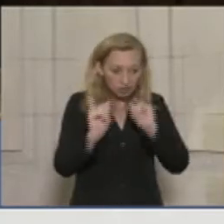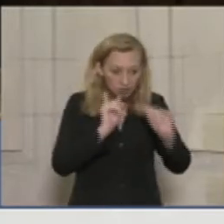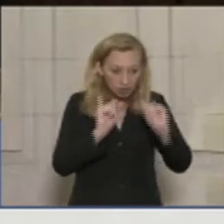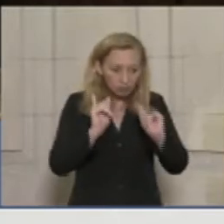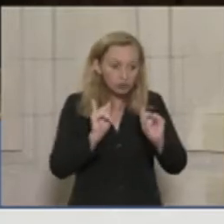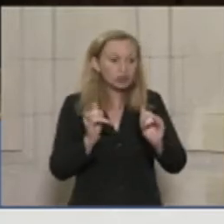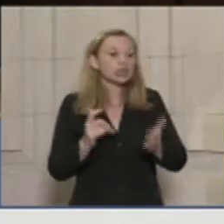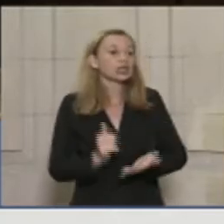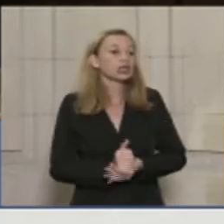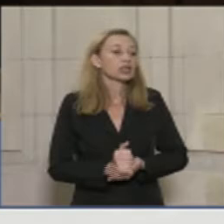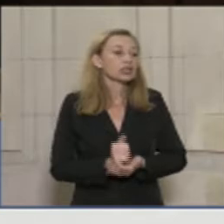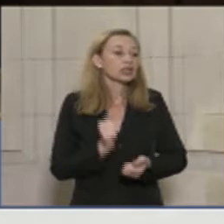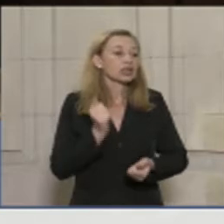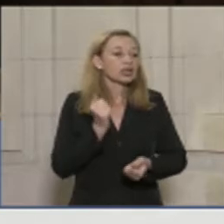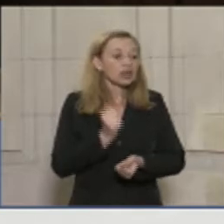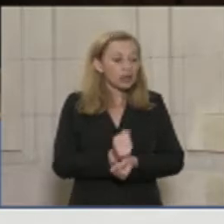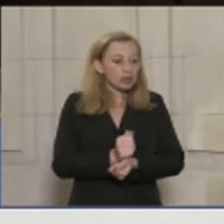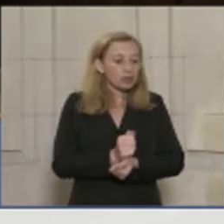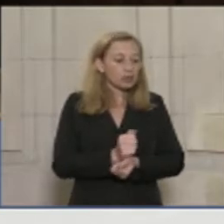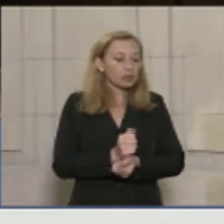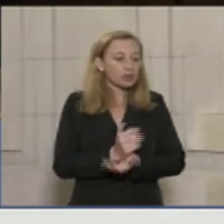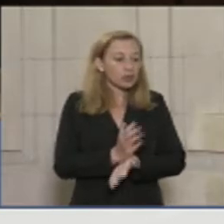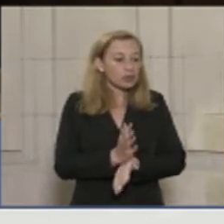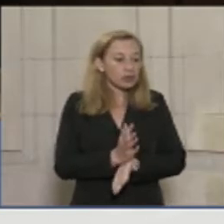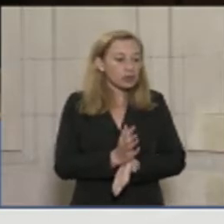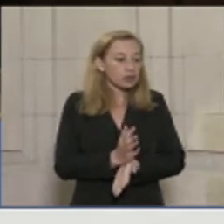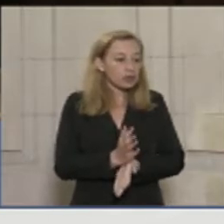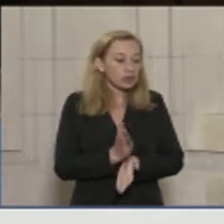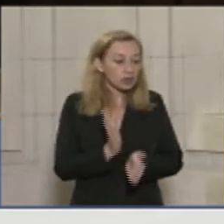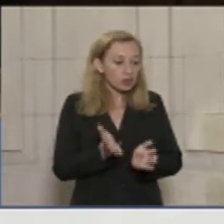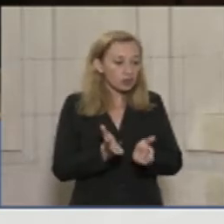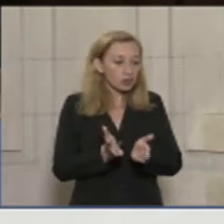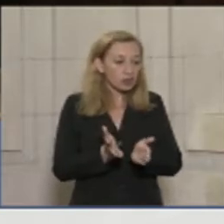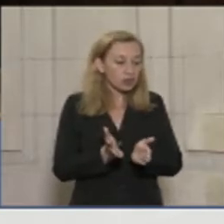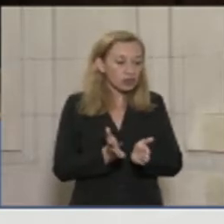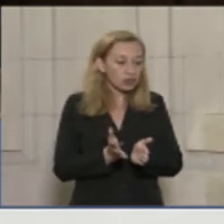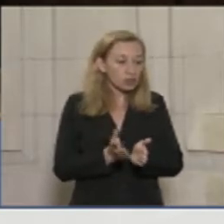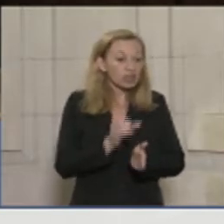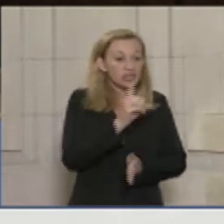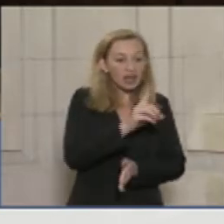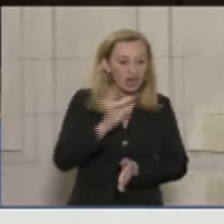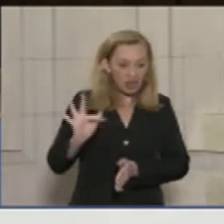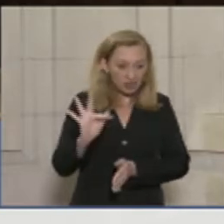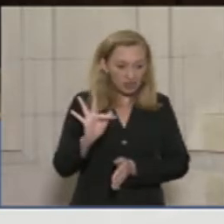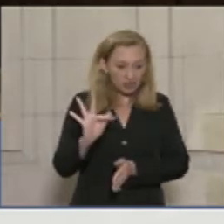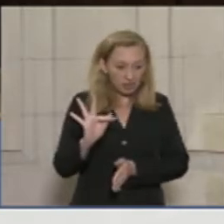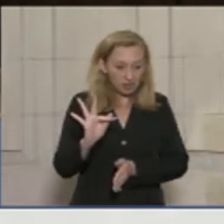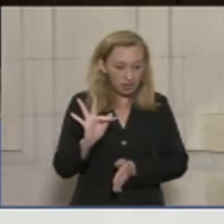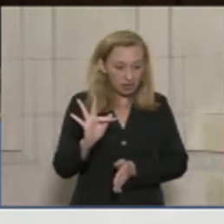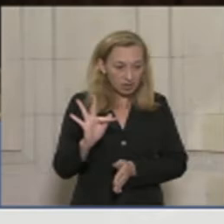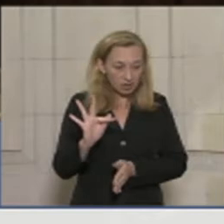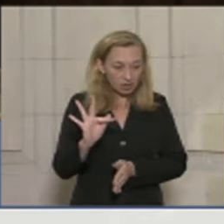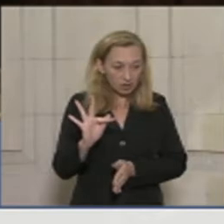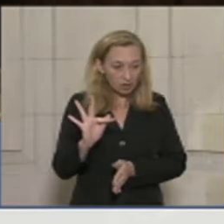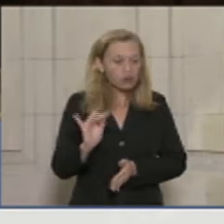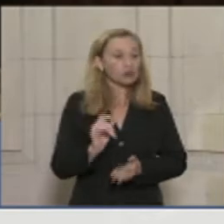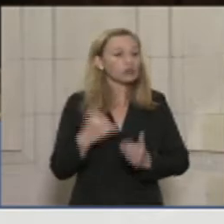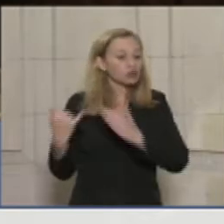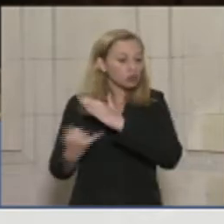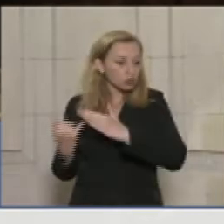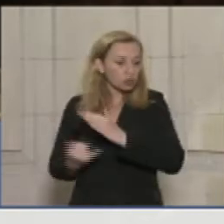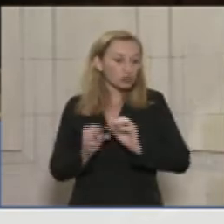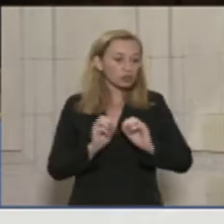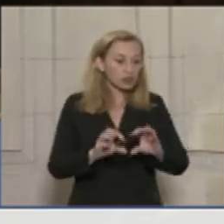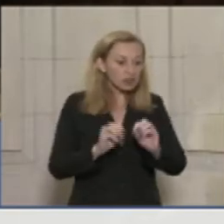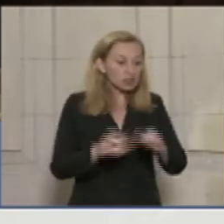acabou gerando a Universidade do Distrito Federal, antigo DF. O Instituto de Educação se consolidou